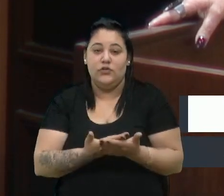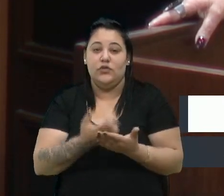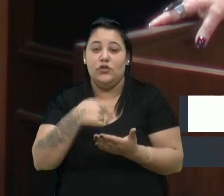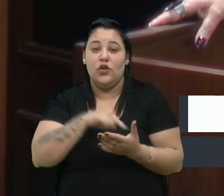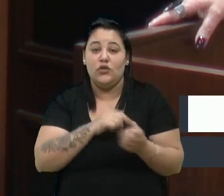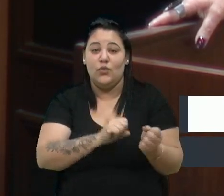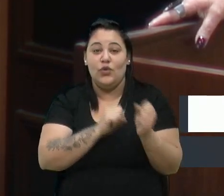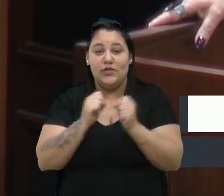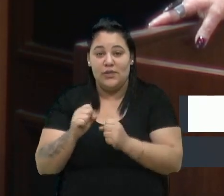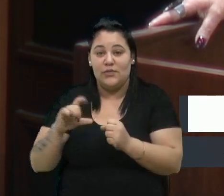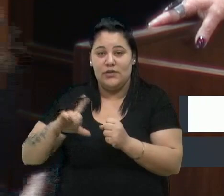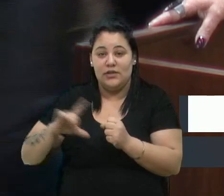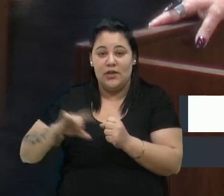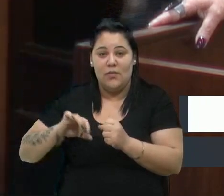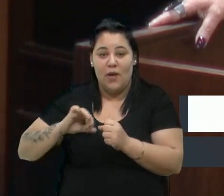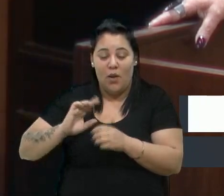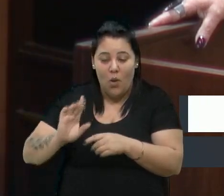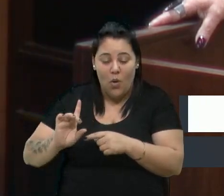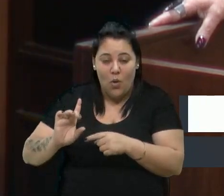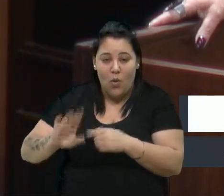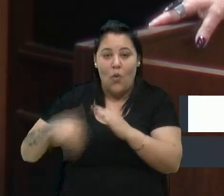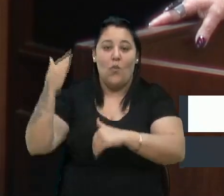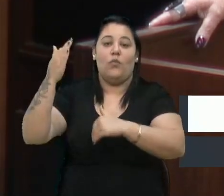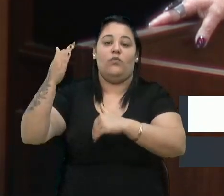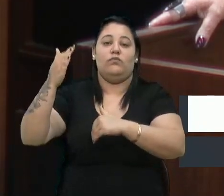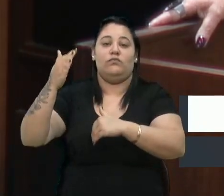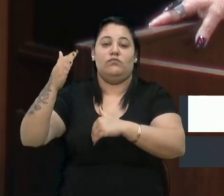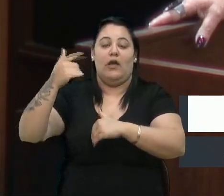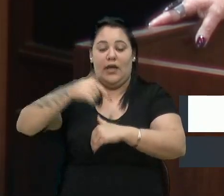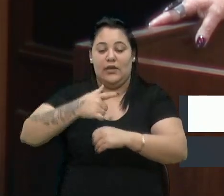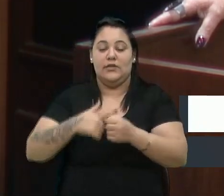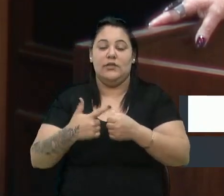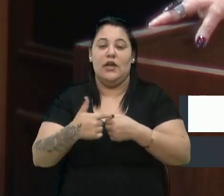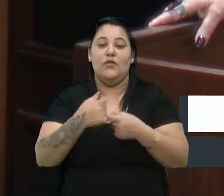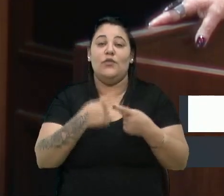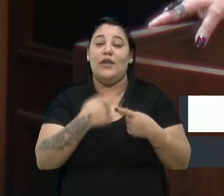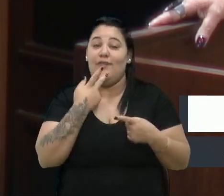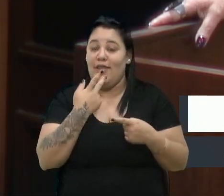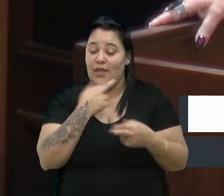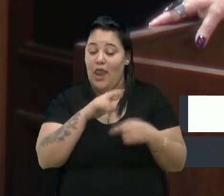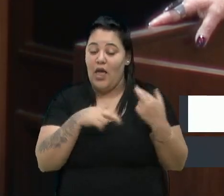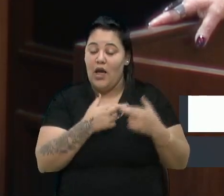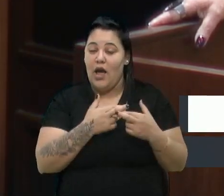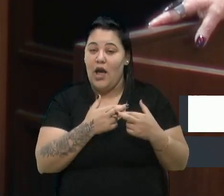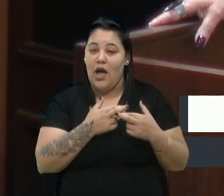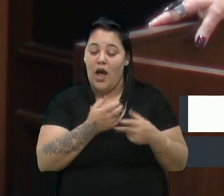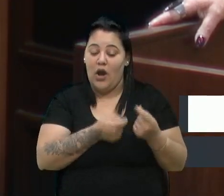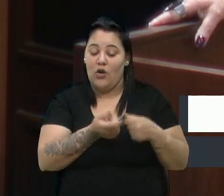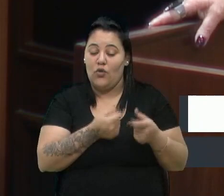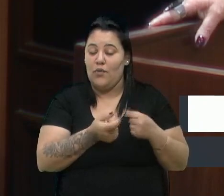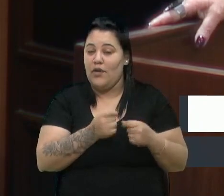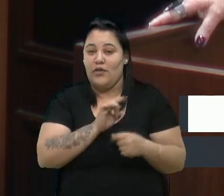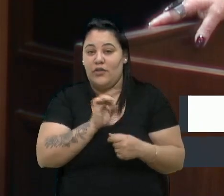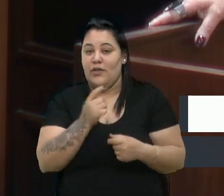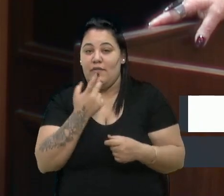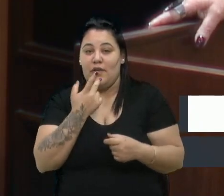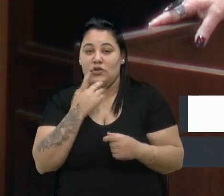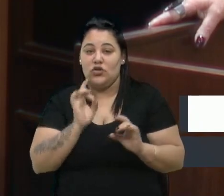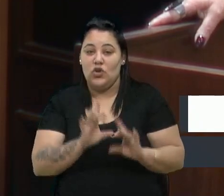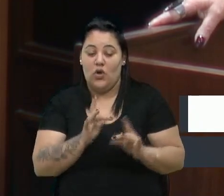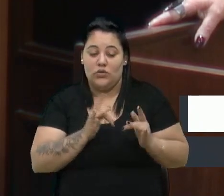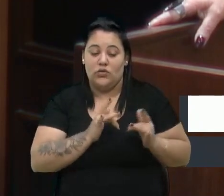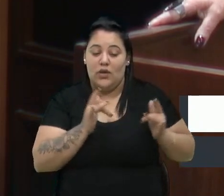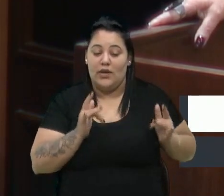dar um salto de qualidade na nossa cidade. Porque quando a gente fala de economia solidária, não se está só falando de